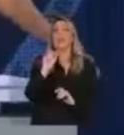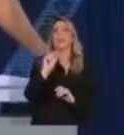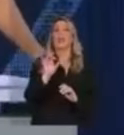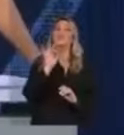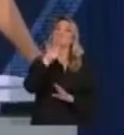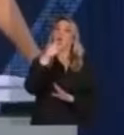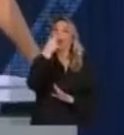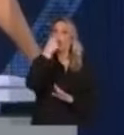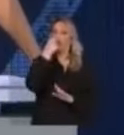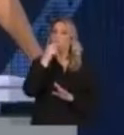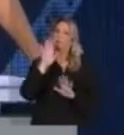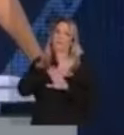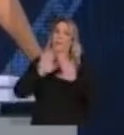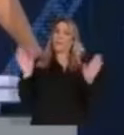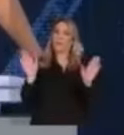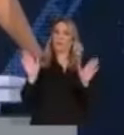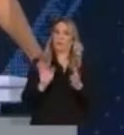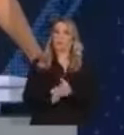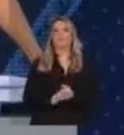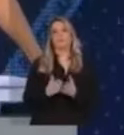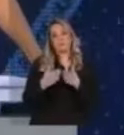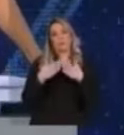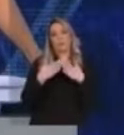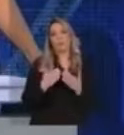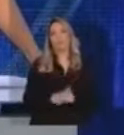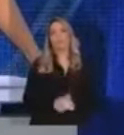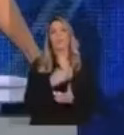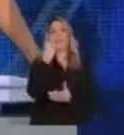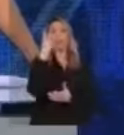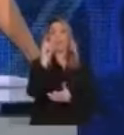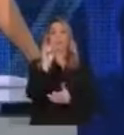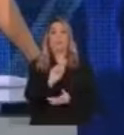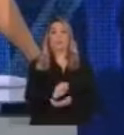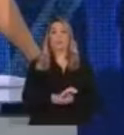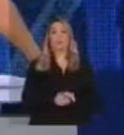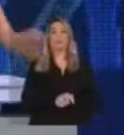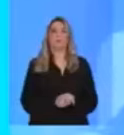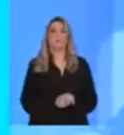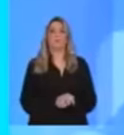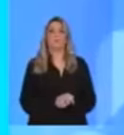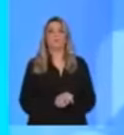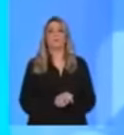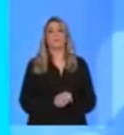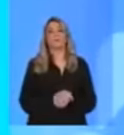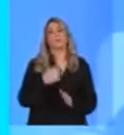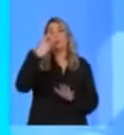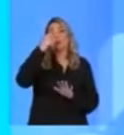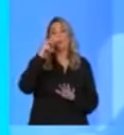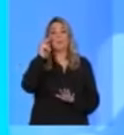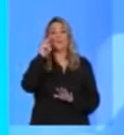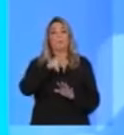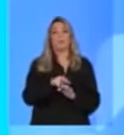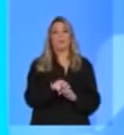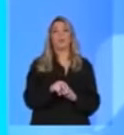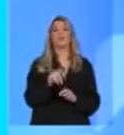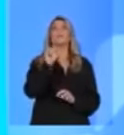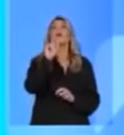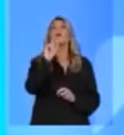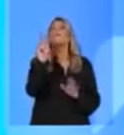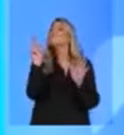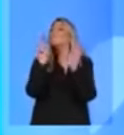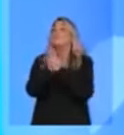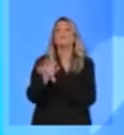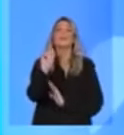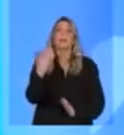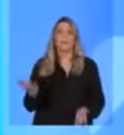o candidato índio da Costa por favor candidato o senhor tem 30 segundos Primeiro vamos ver a definição de para quem o senhor vai fazer